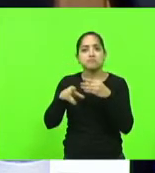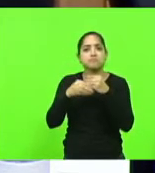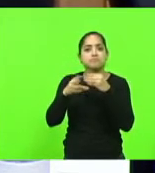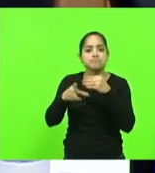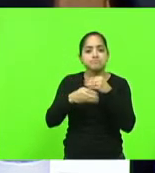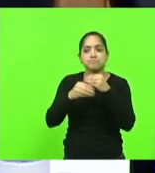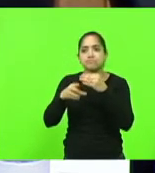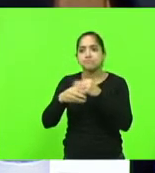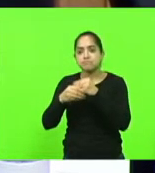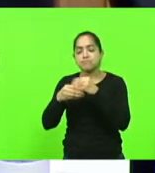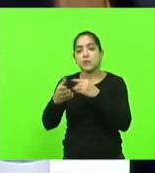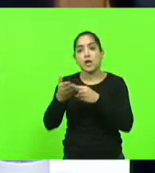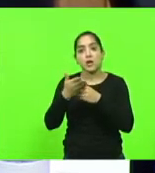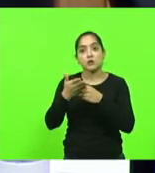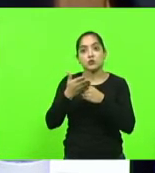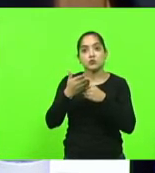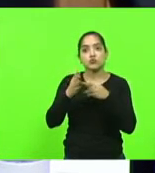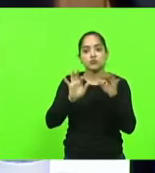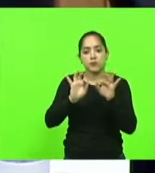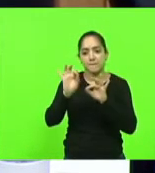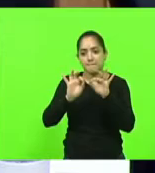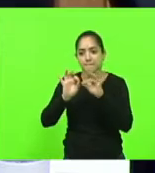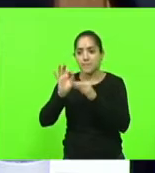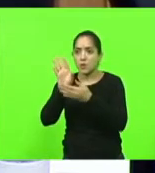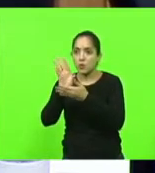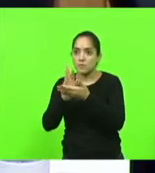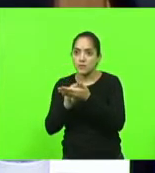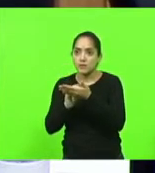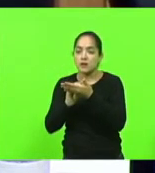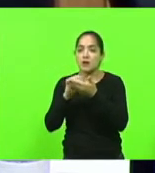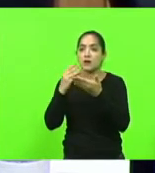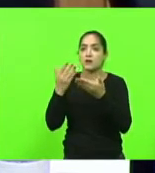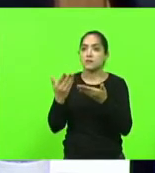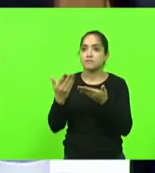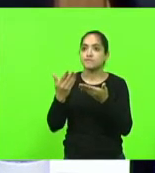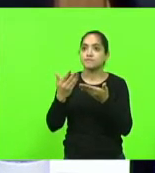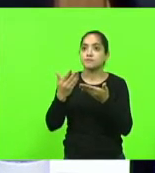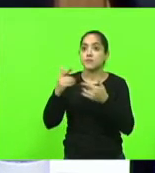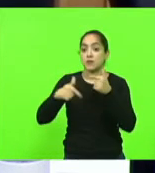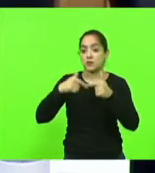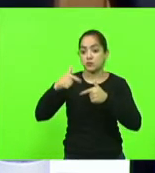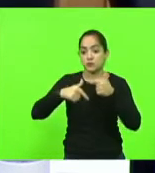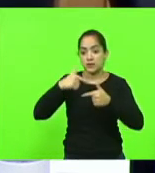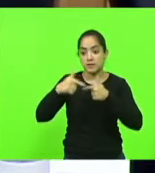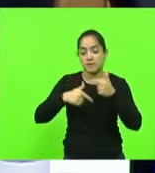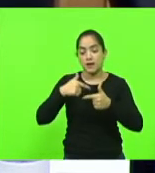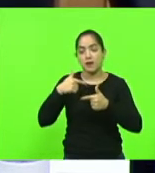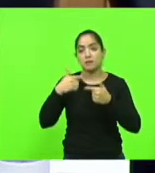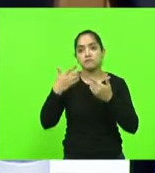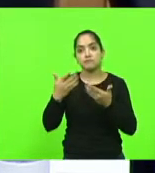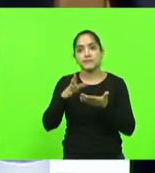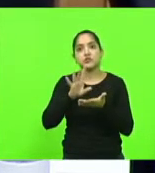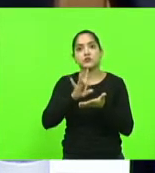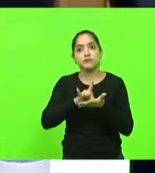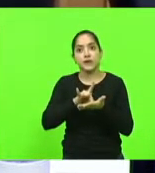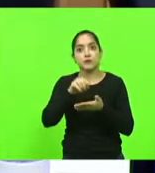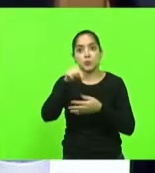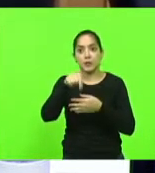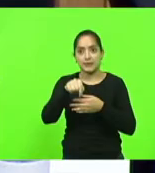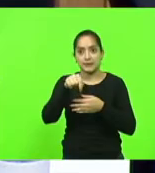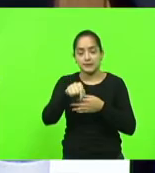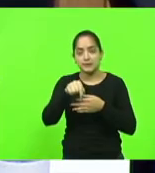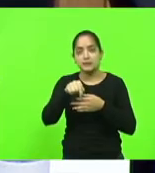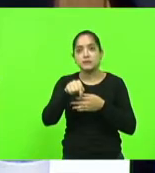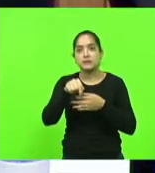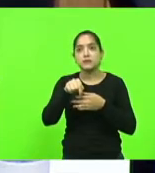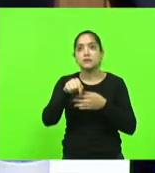algo que a gente possa modelar e ressignificar o nosso trabalho. E, de fato, a nossa comunicação.